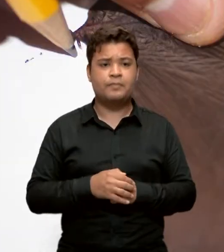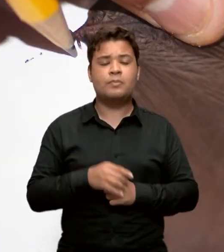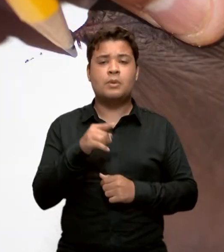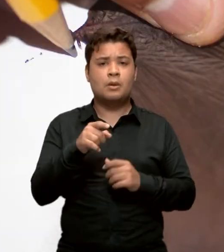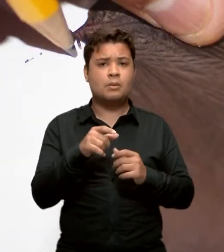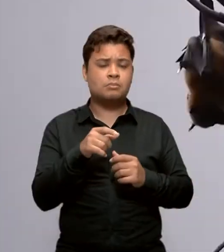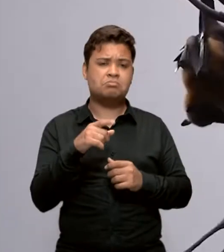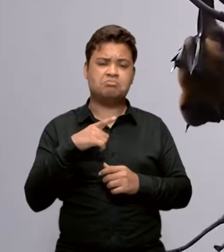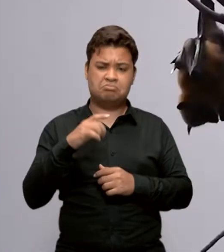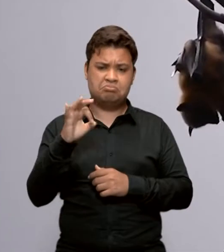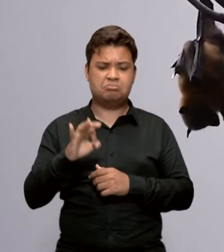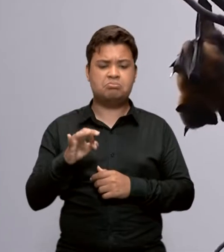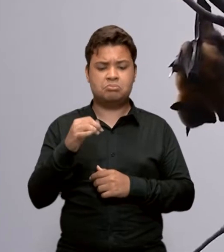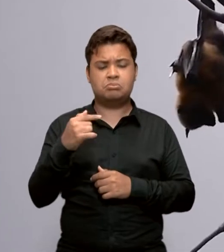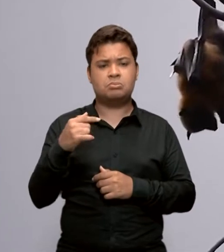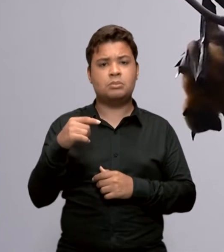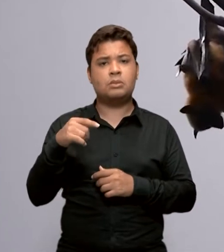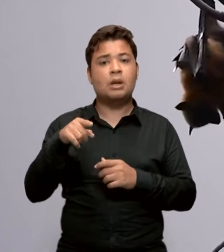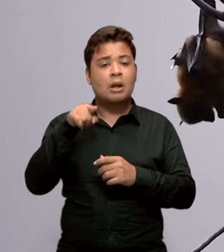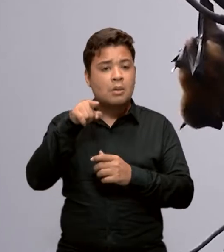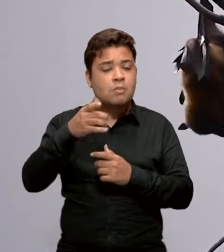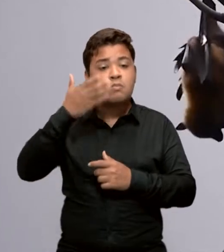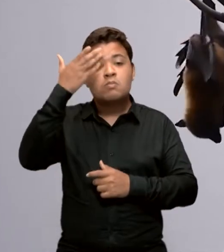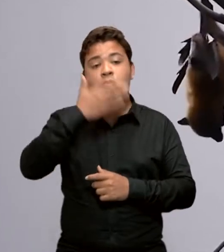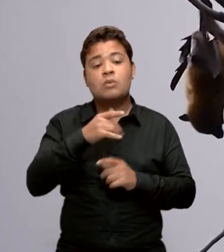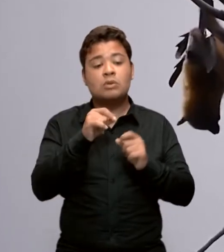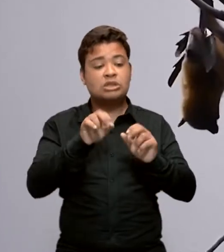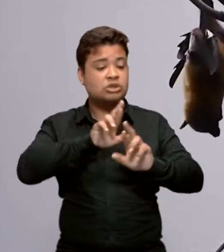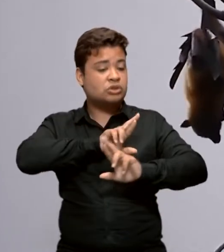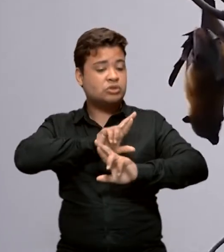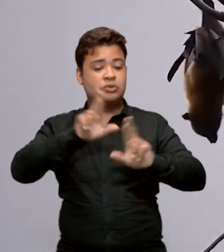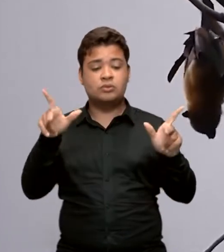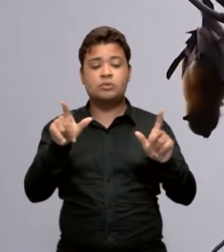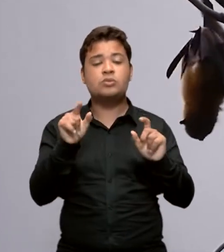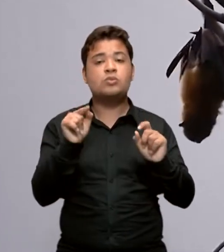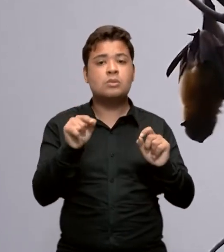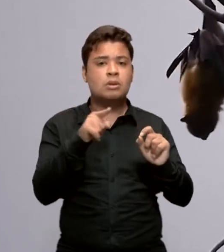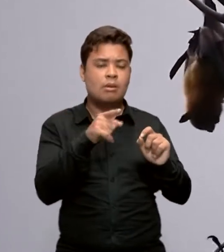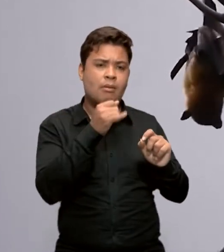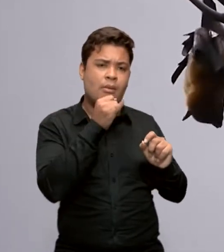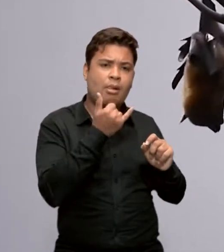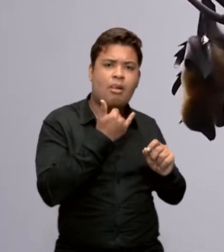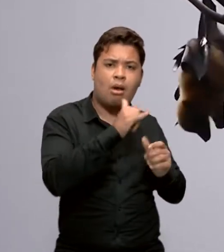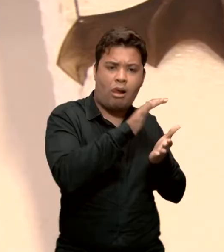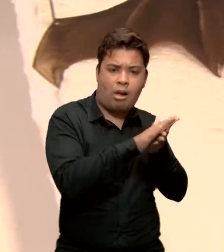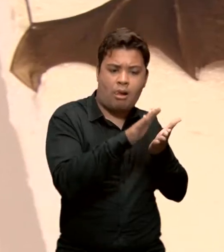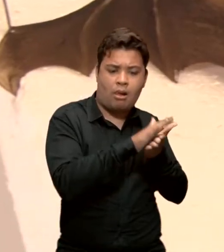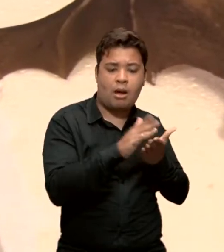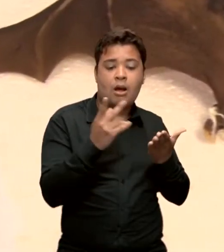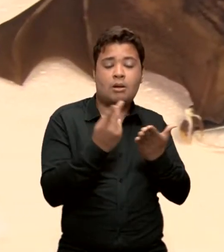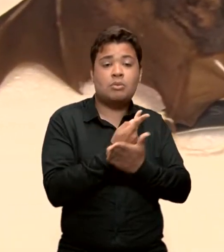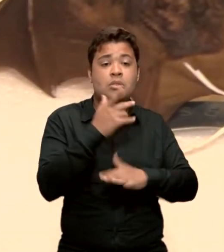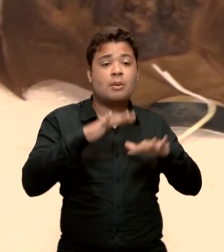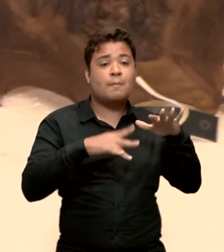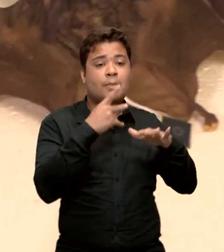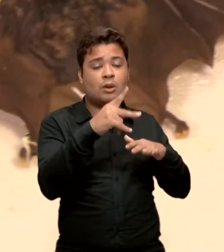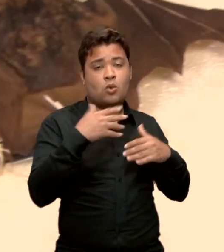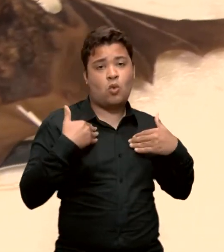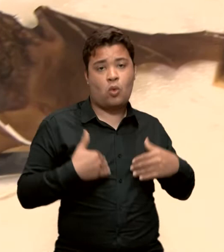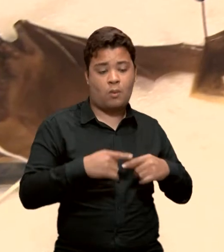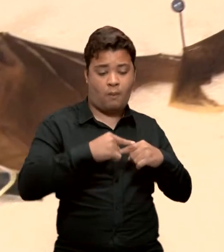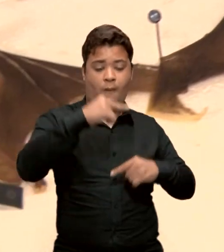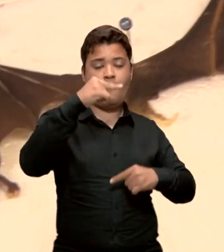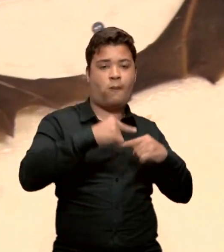pesquisados mostraram que a principal diferença entre eles sobre o gasto de energia se deve ao tamanho do corpo. Os